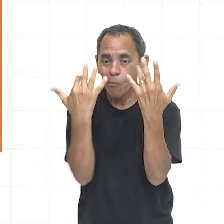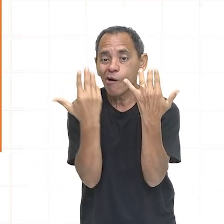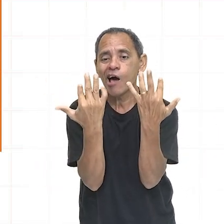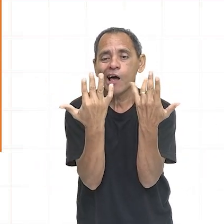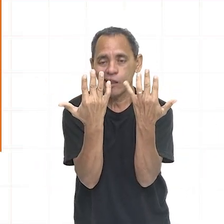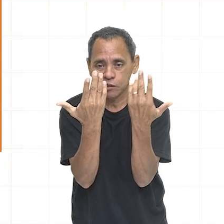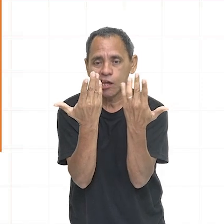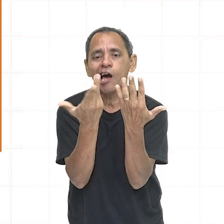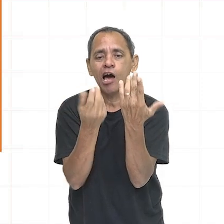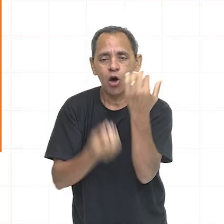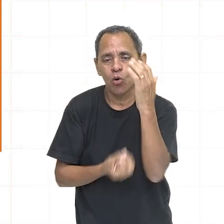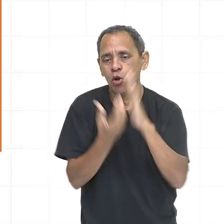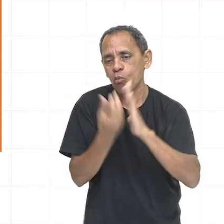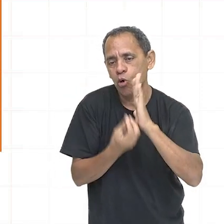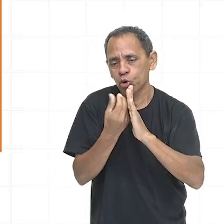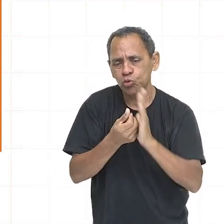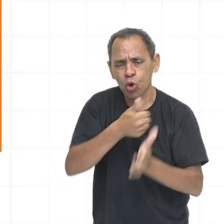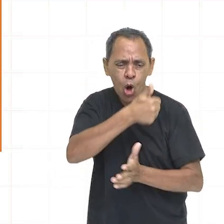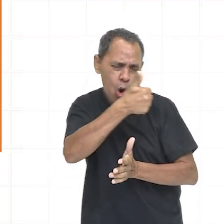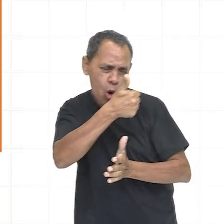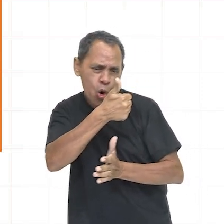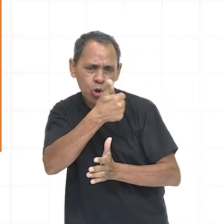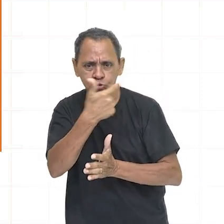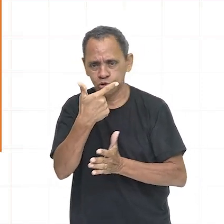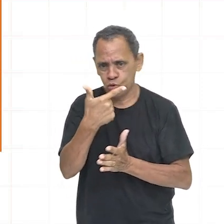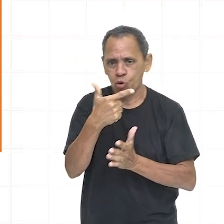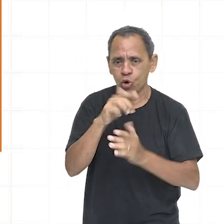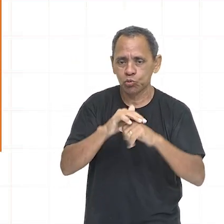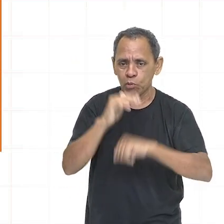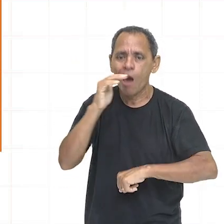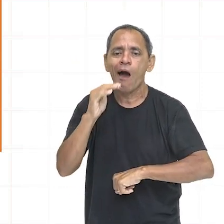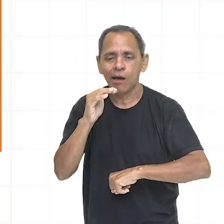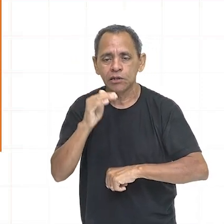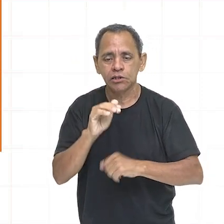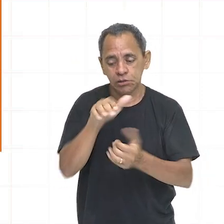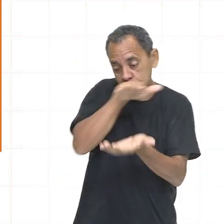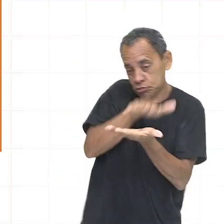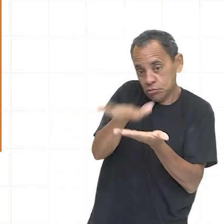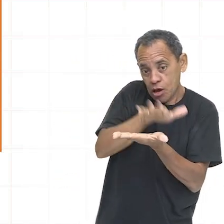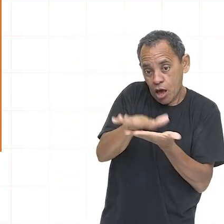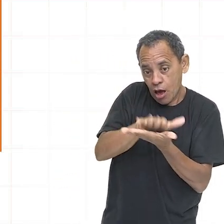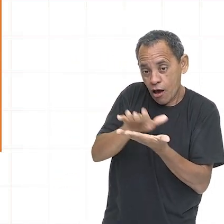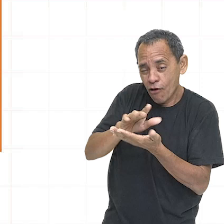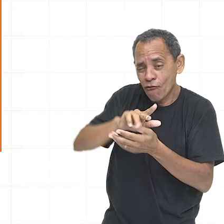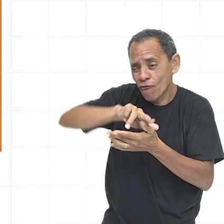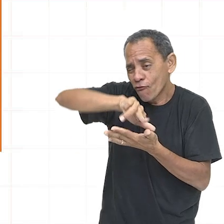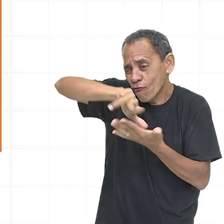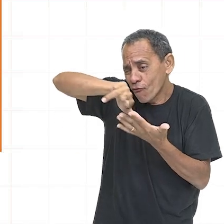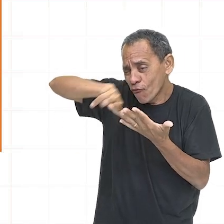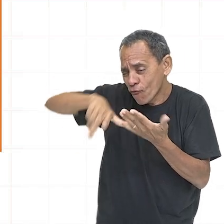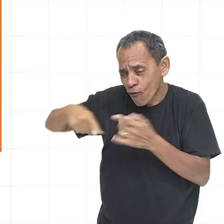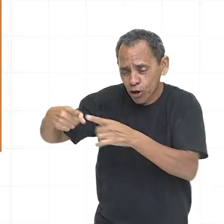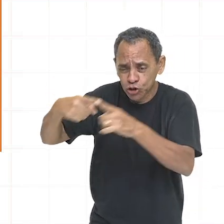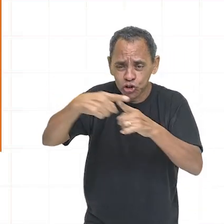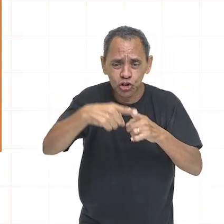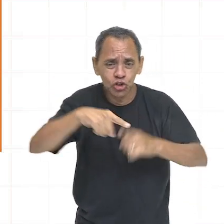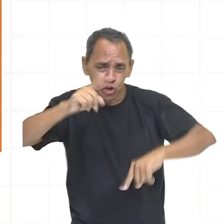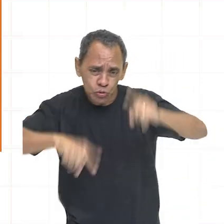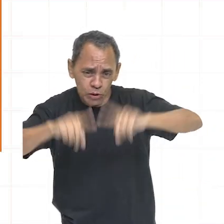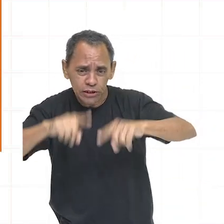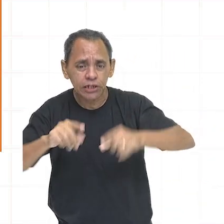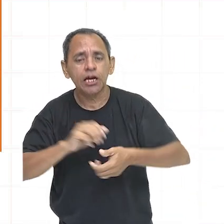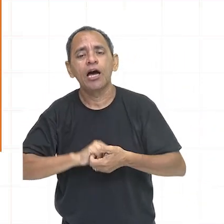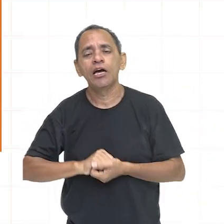15, 20, dependendo ali da mão de obra. Isso também aumentou o quê? A capacidade produtiva